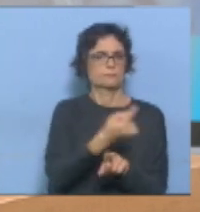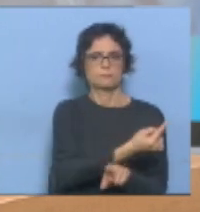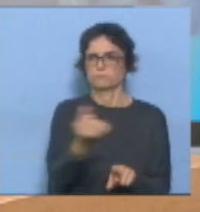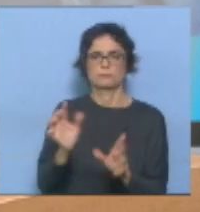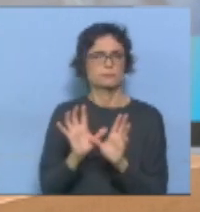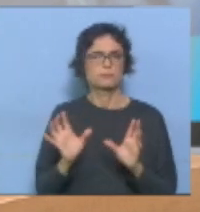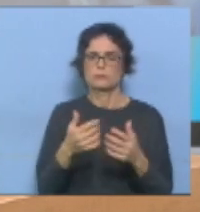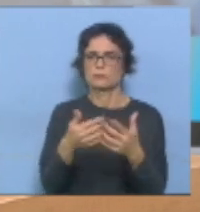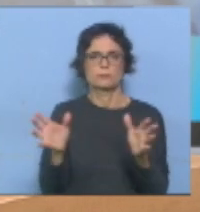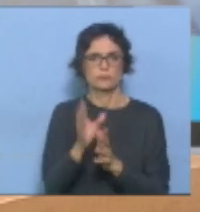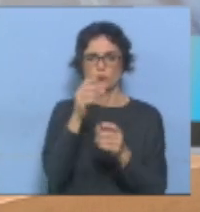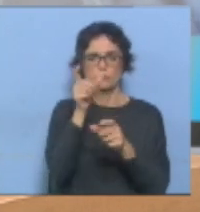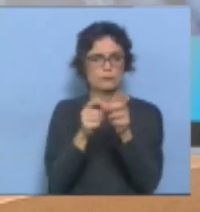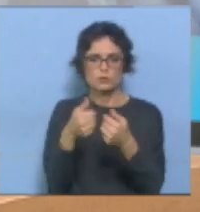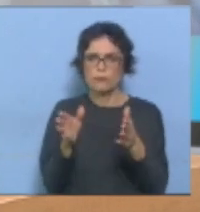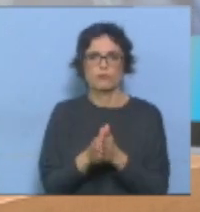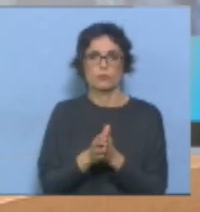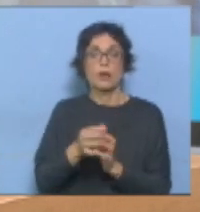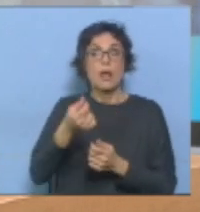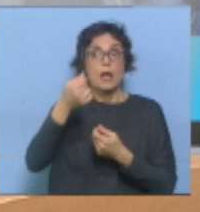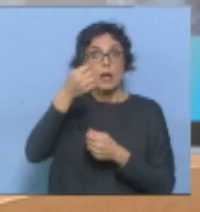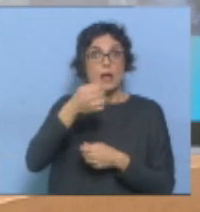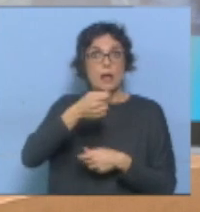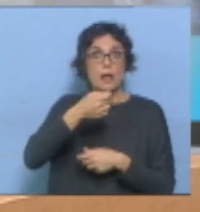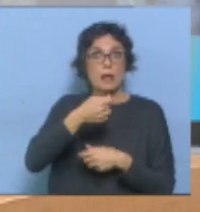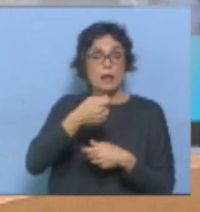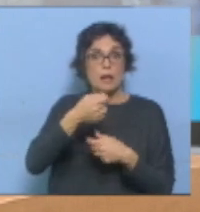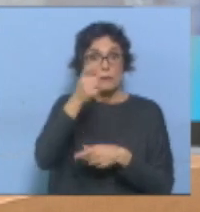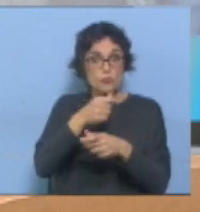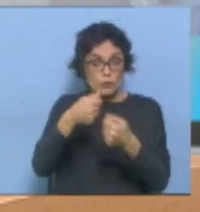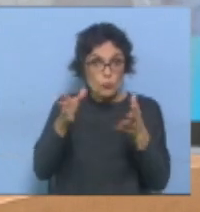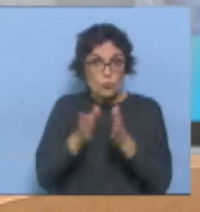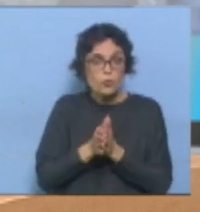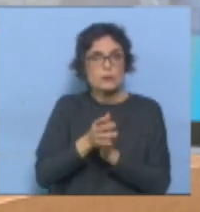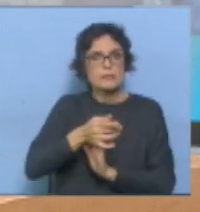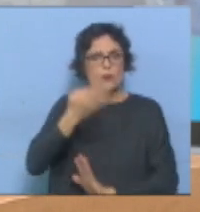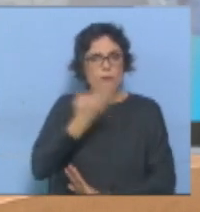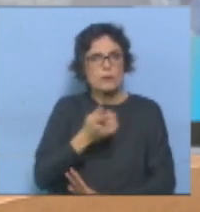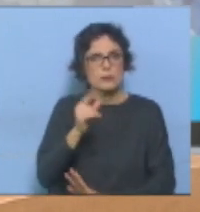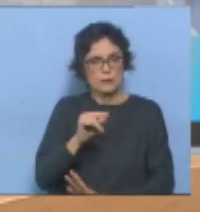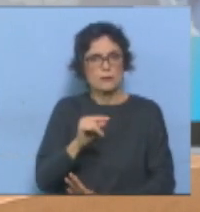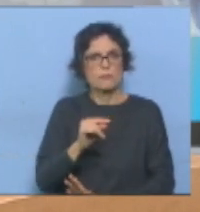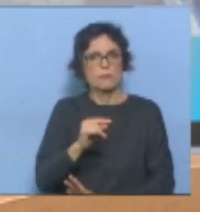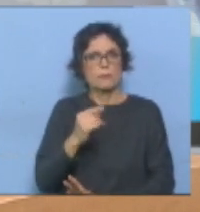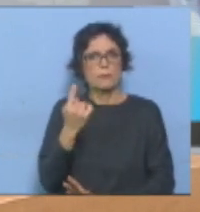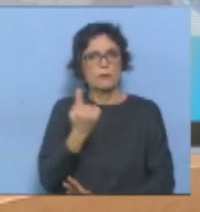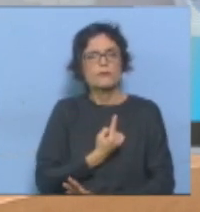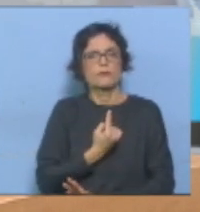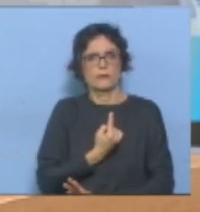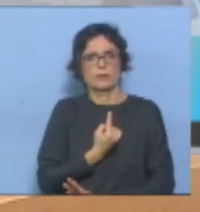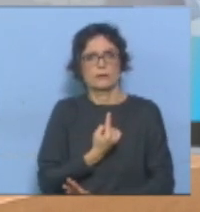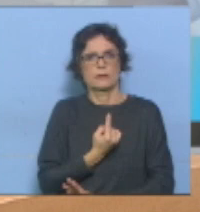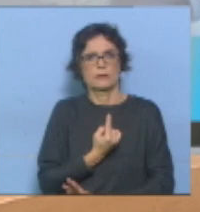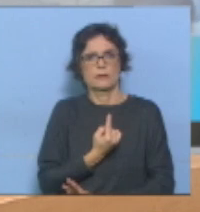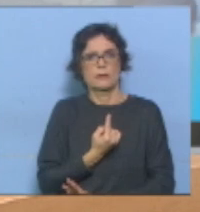têm não só o direito, como o dever de contribuir para a Igreja. O respeito é muito